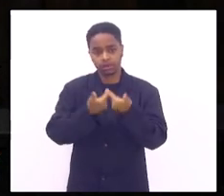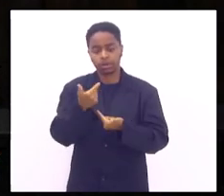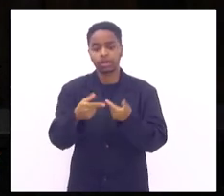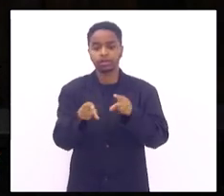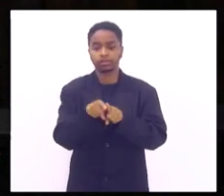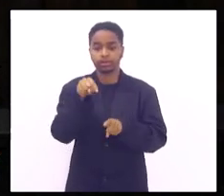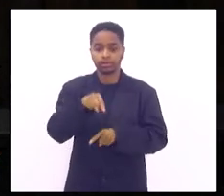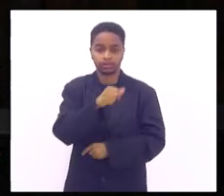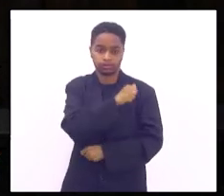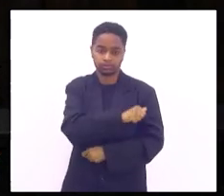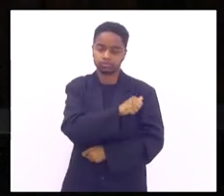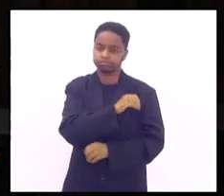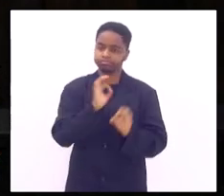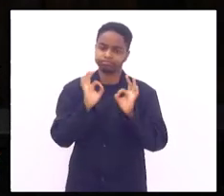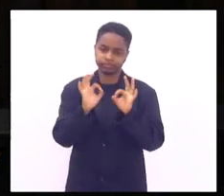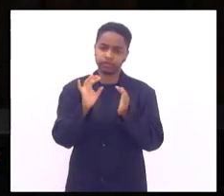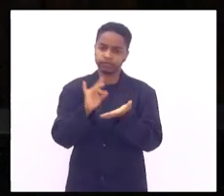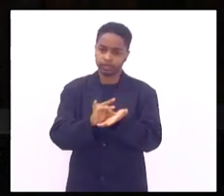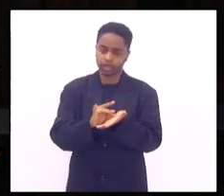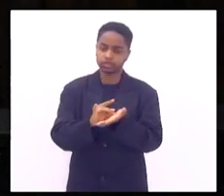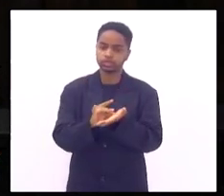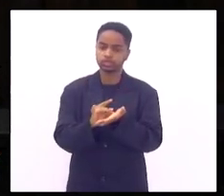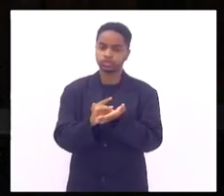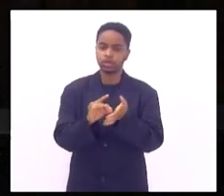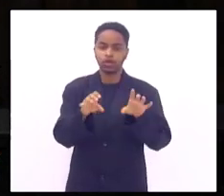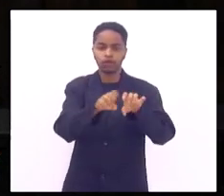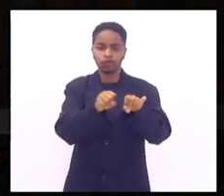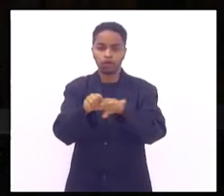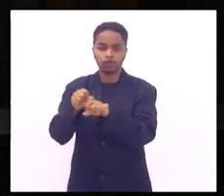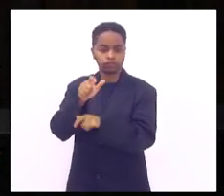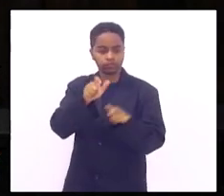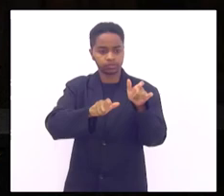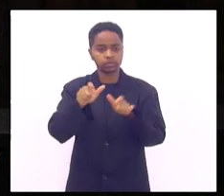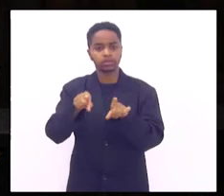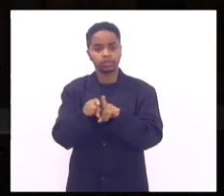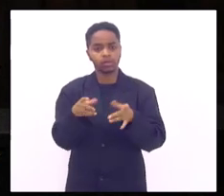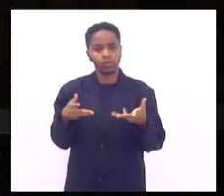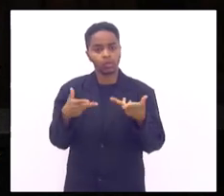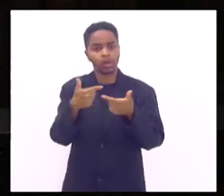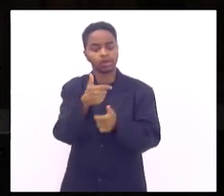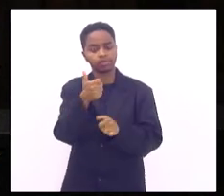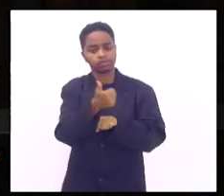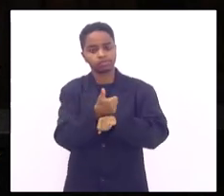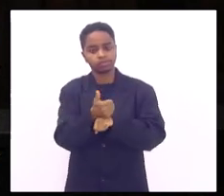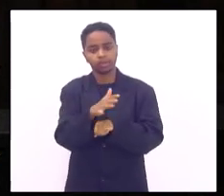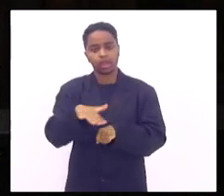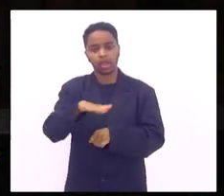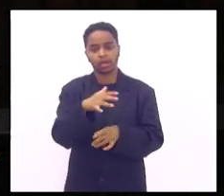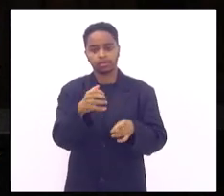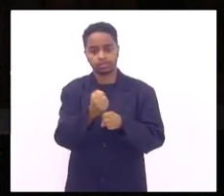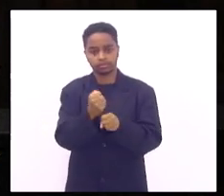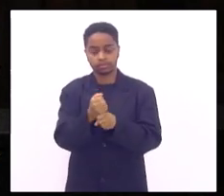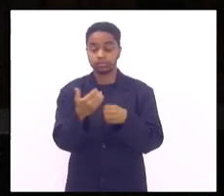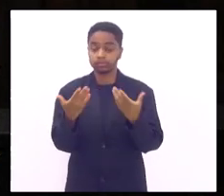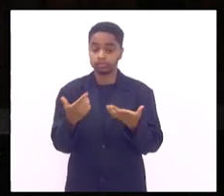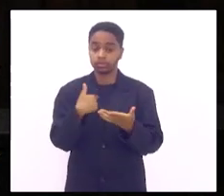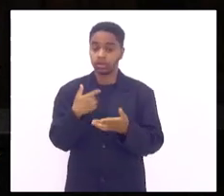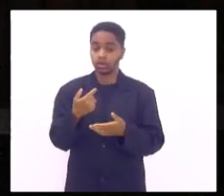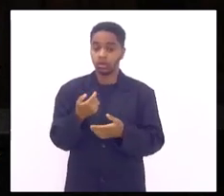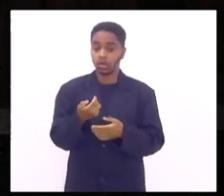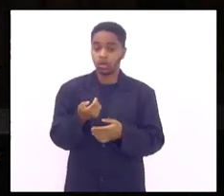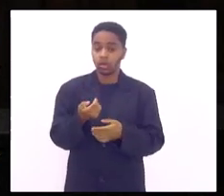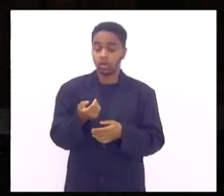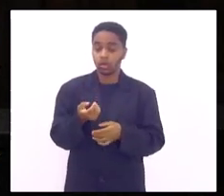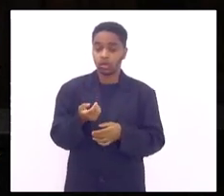o Rio de Janeiro é, por excelência, um grande formador e um grande qualificador de mão de obra para a contabilidade. Então, aqui, dando spoiler, já